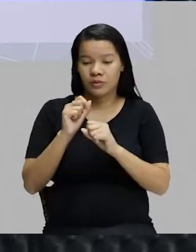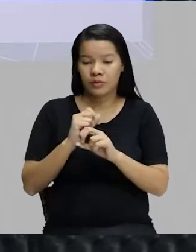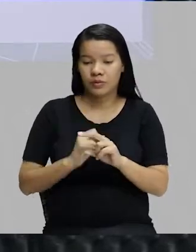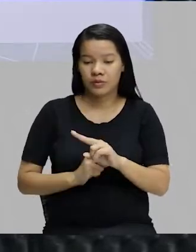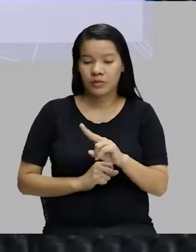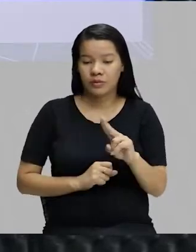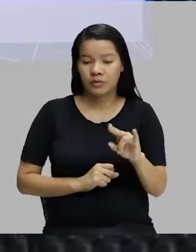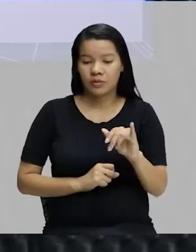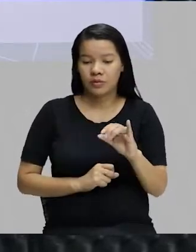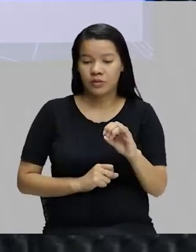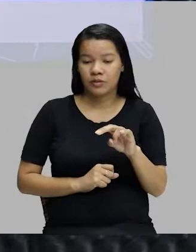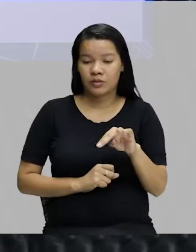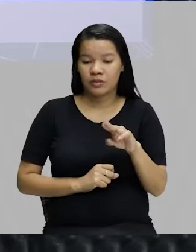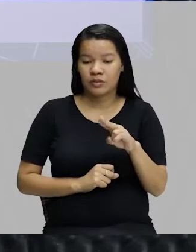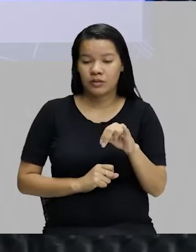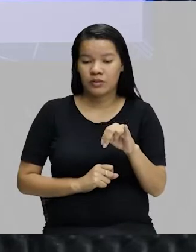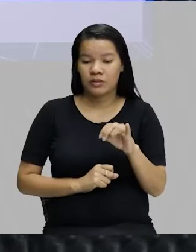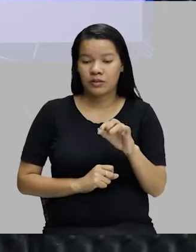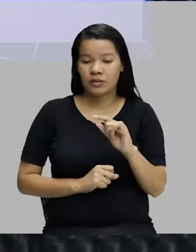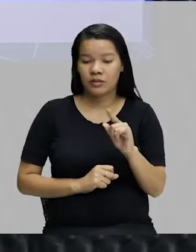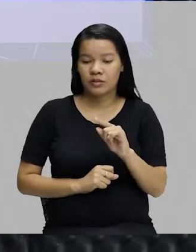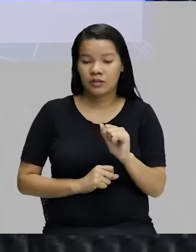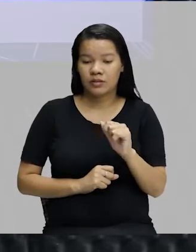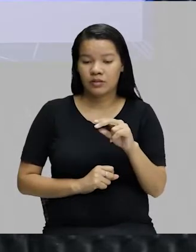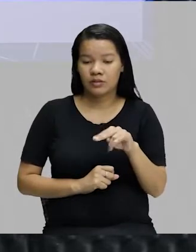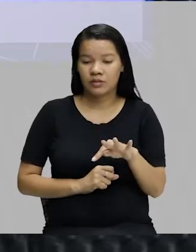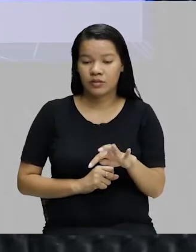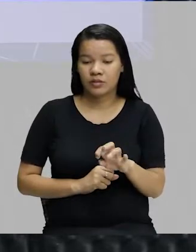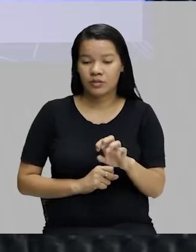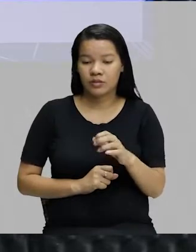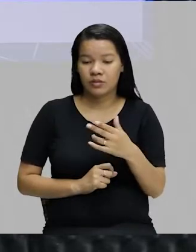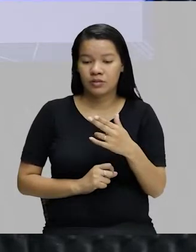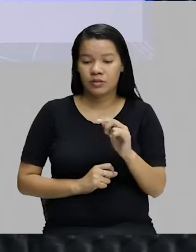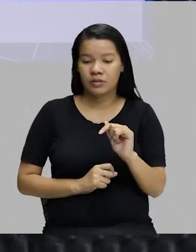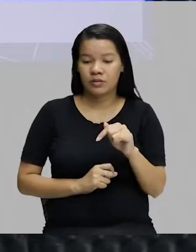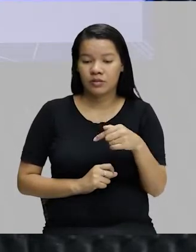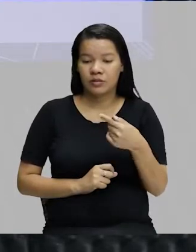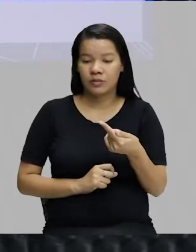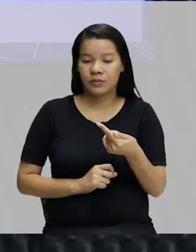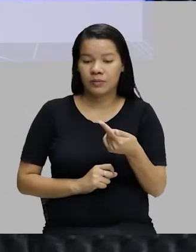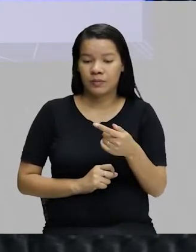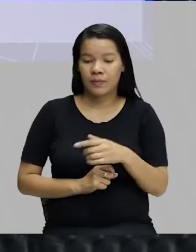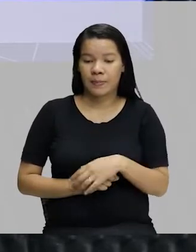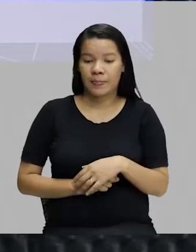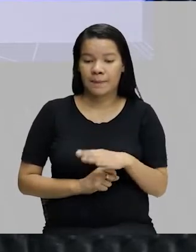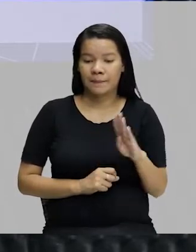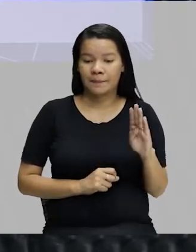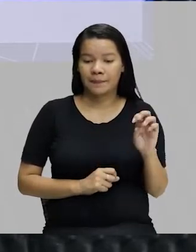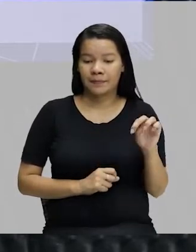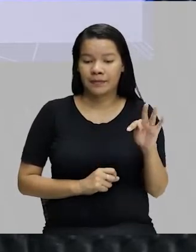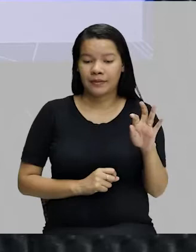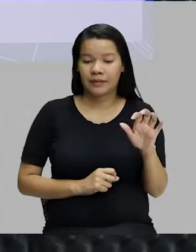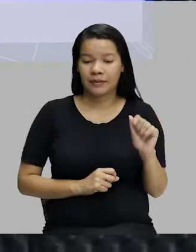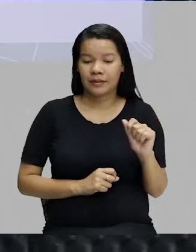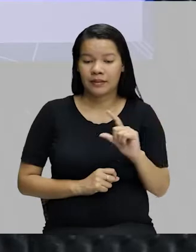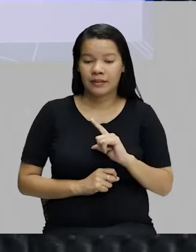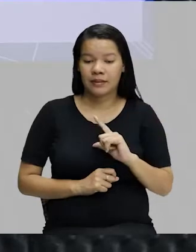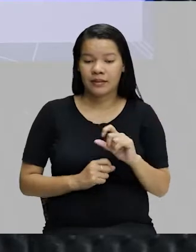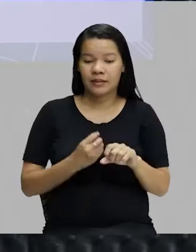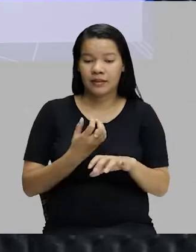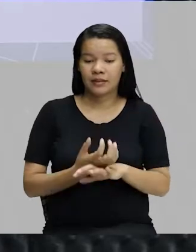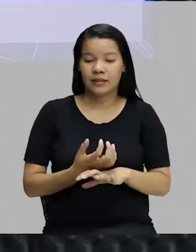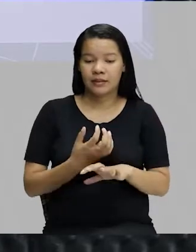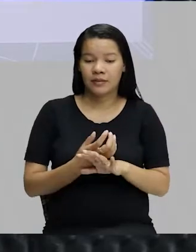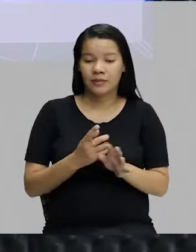está escrito no quadro. A partícula beta, ela vai ter uma carga menos 1, ou seja, ela